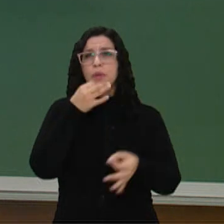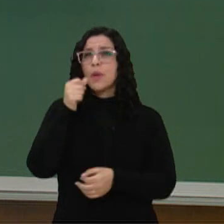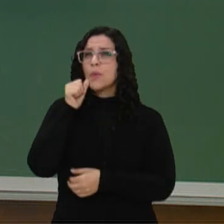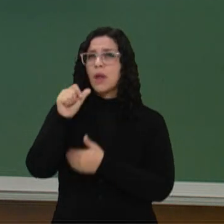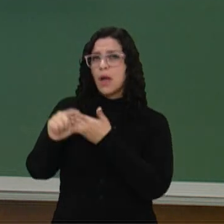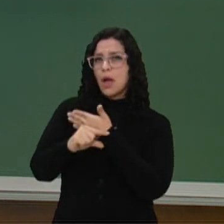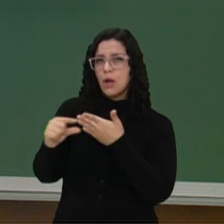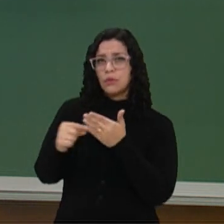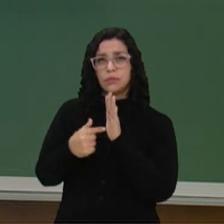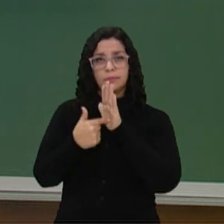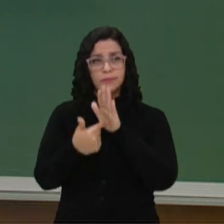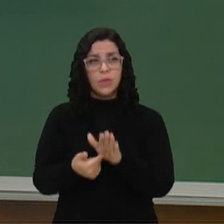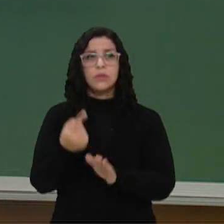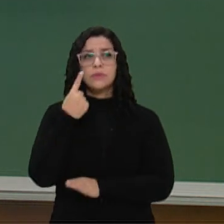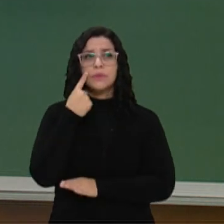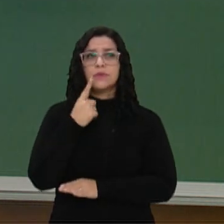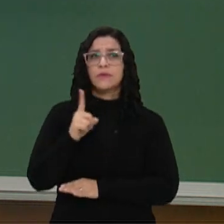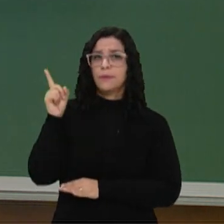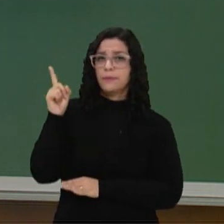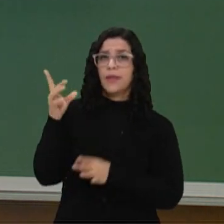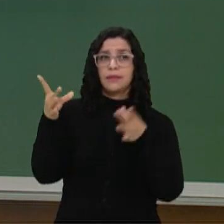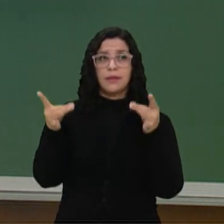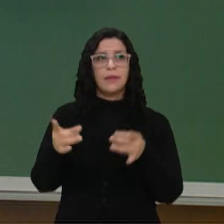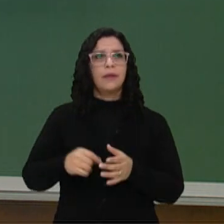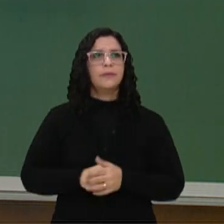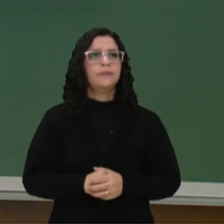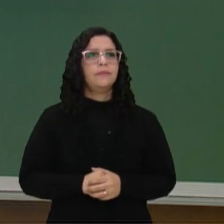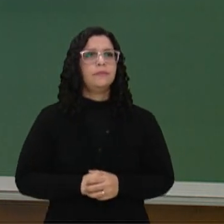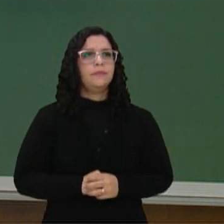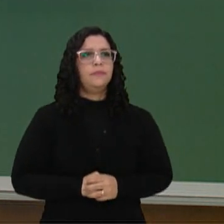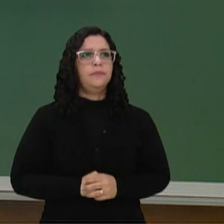Sofia traz. Veja comigo algumas em detalhe.